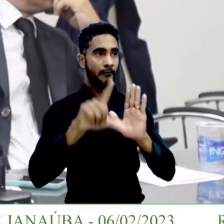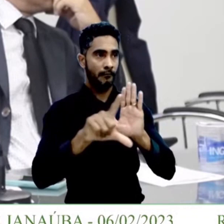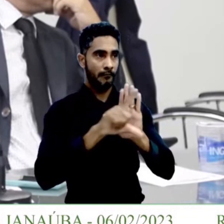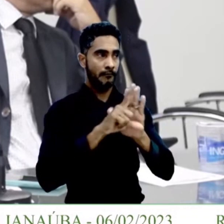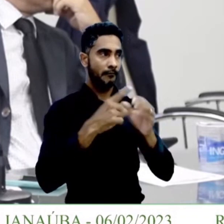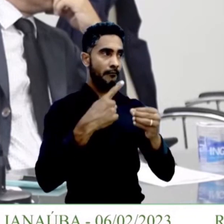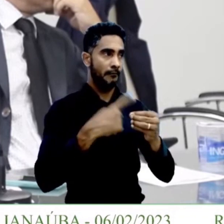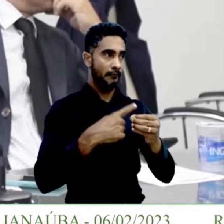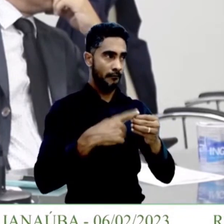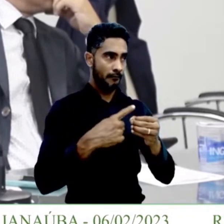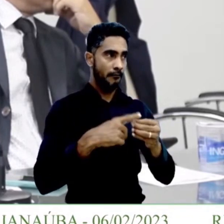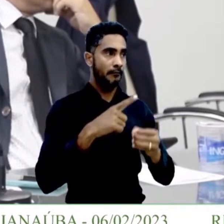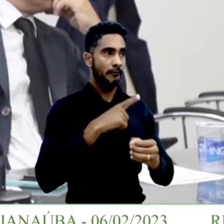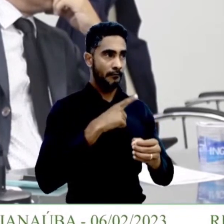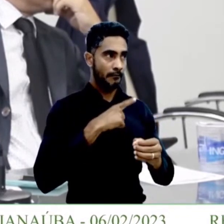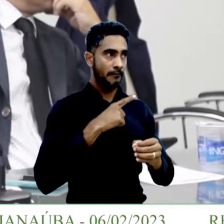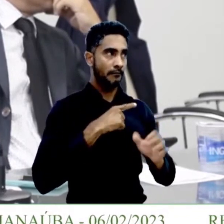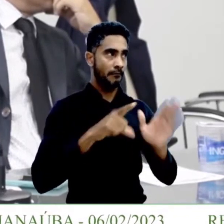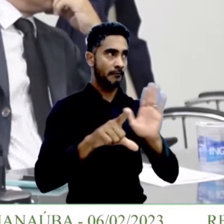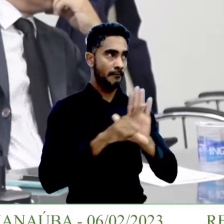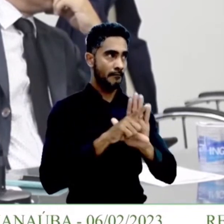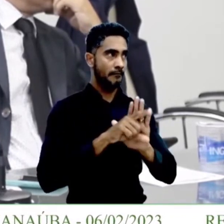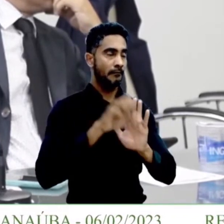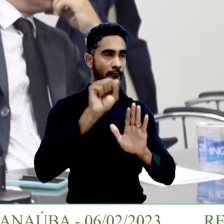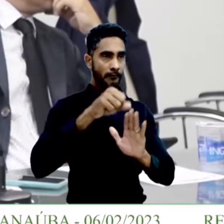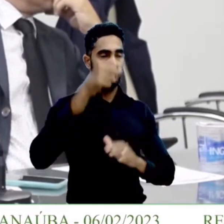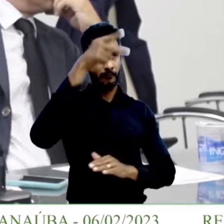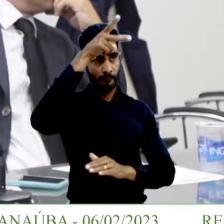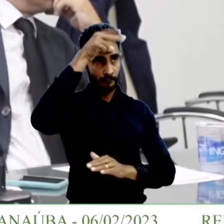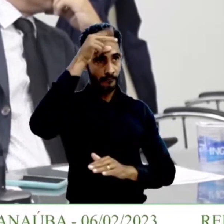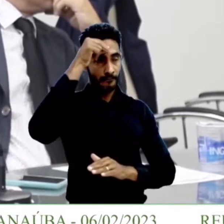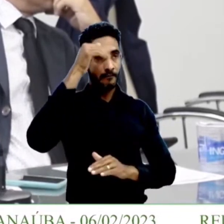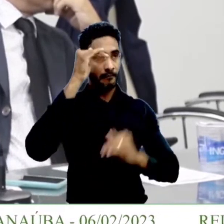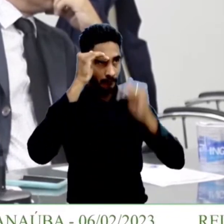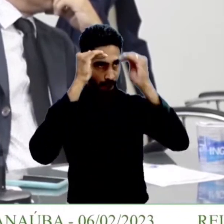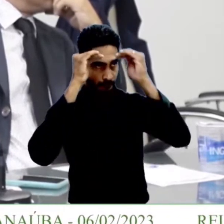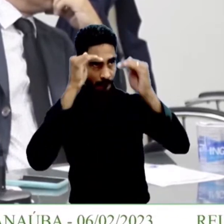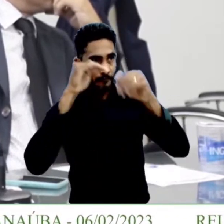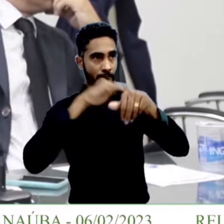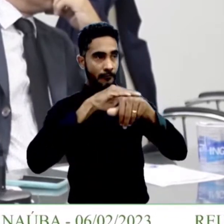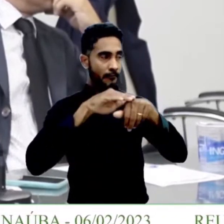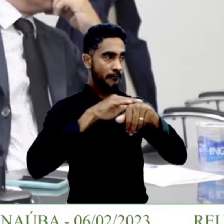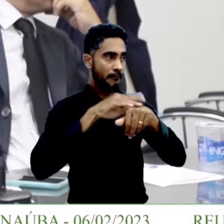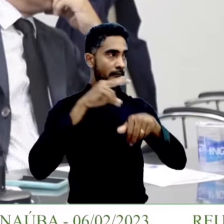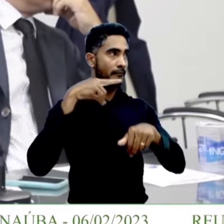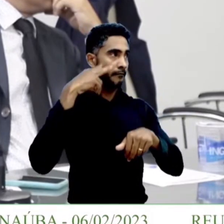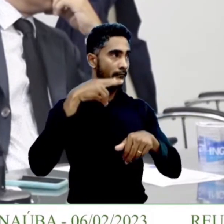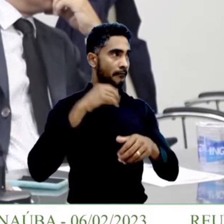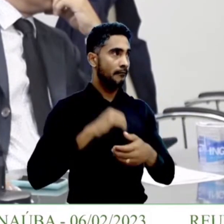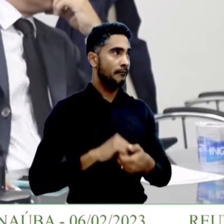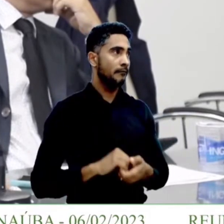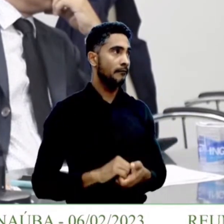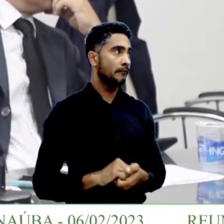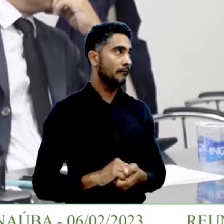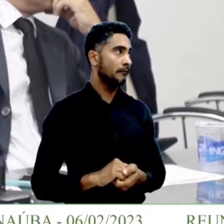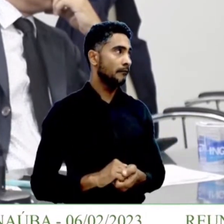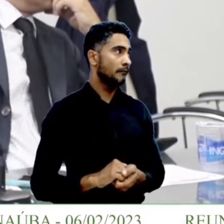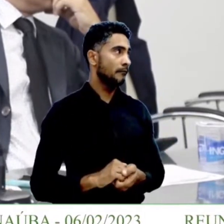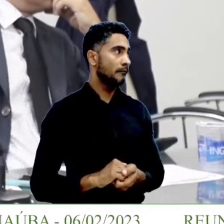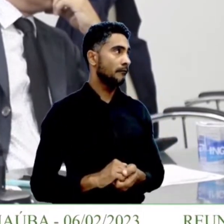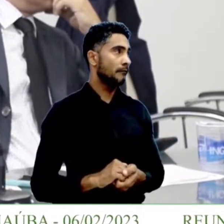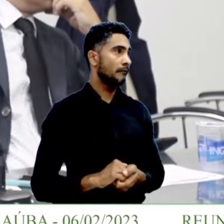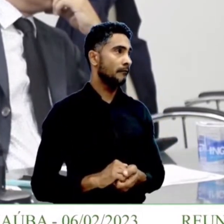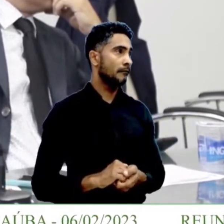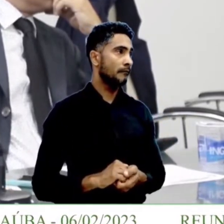orgânica do município, já existe a lei que o prefeito tem que atender os vereadores, uma agenda. Eu só queria confirmar isso. Eu acho que ela